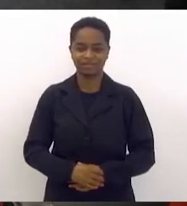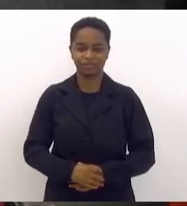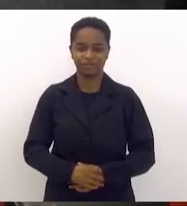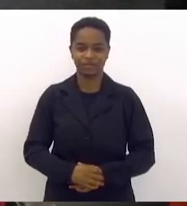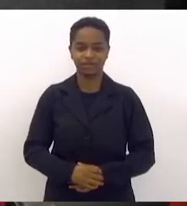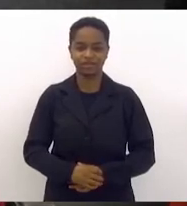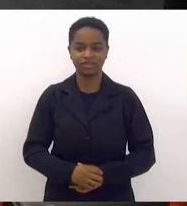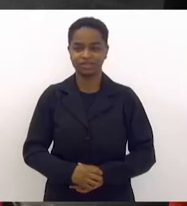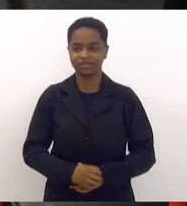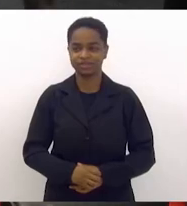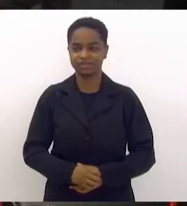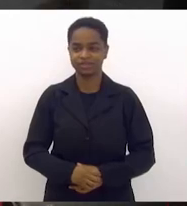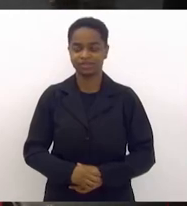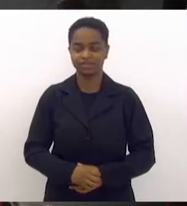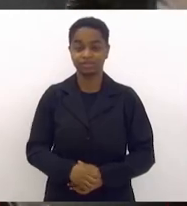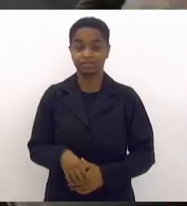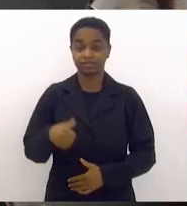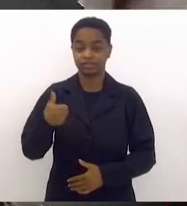enxergar